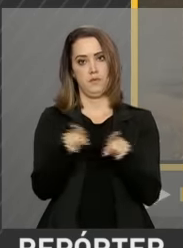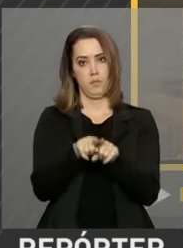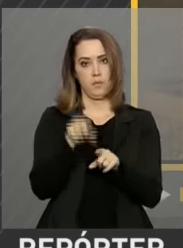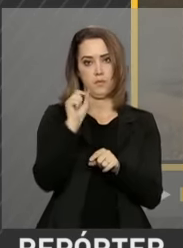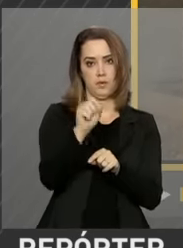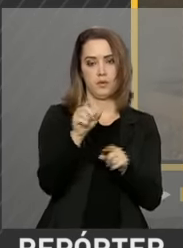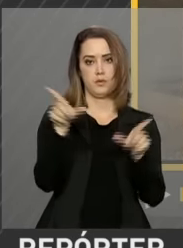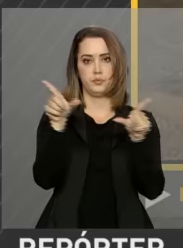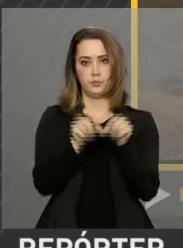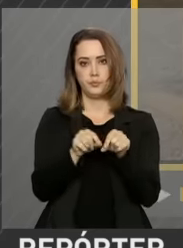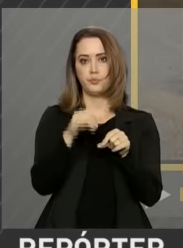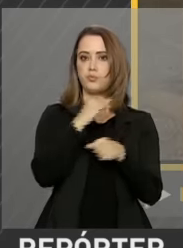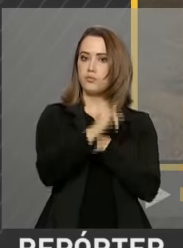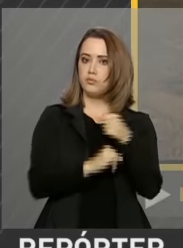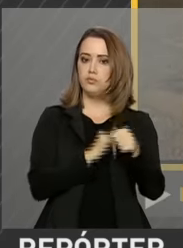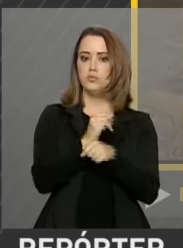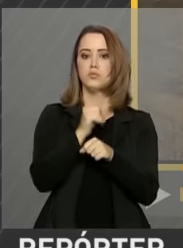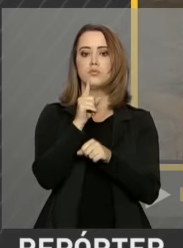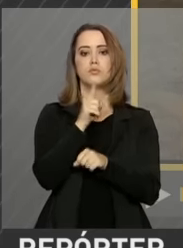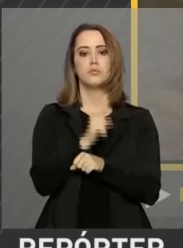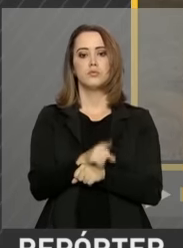é o educacenso.inep.gov.br